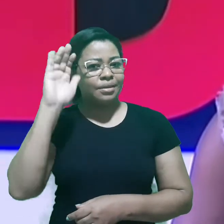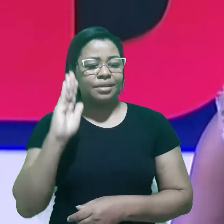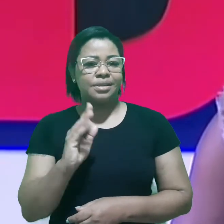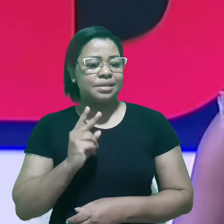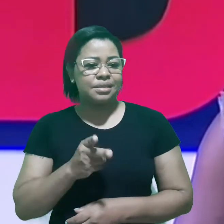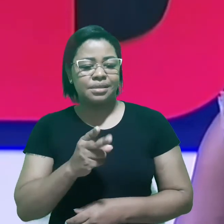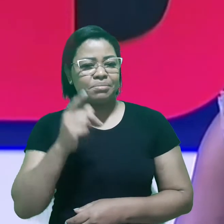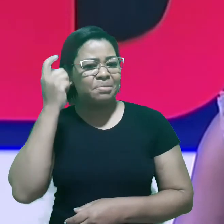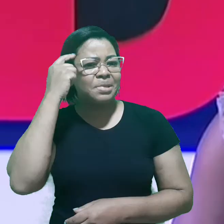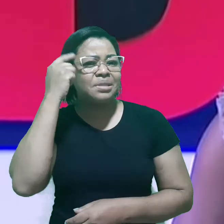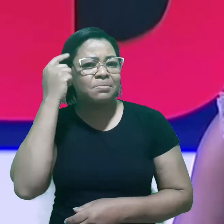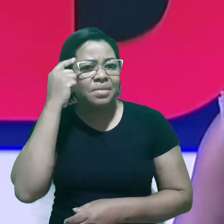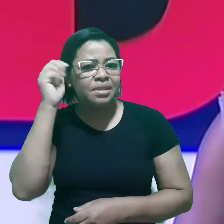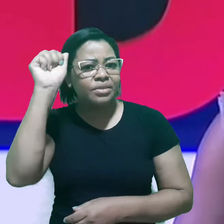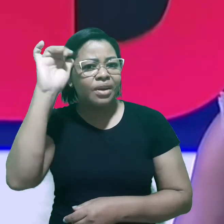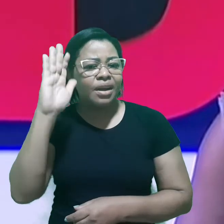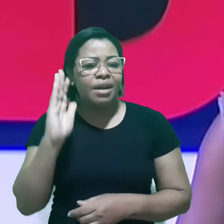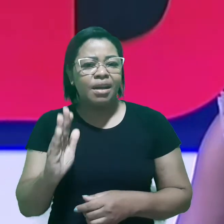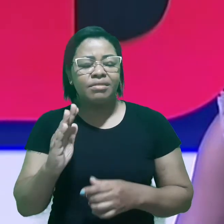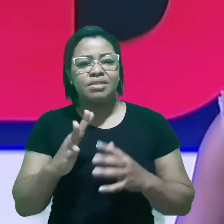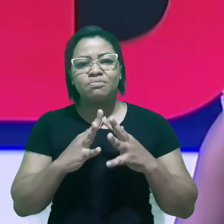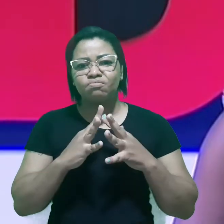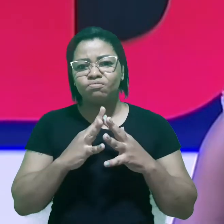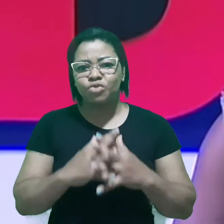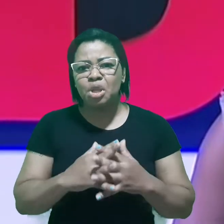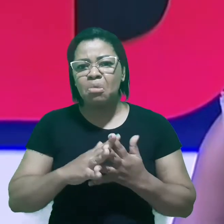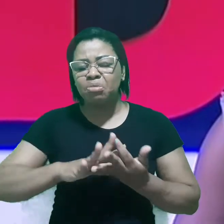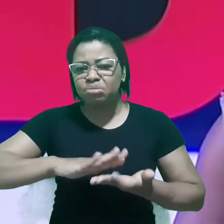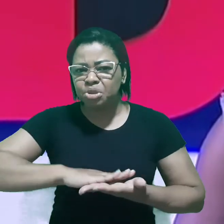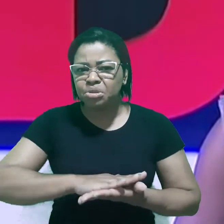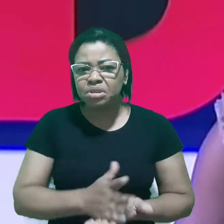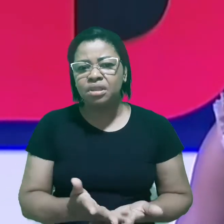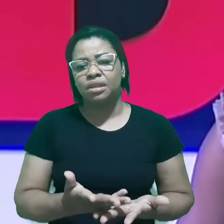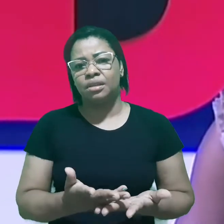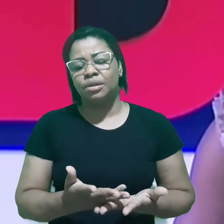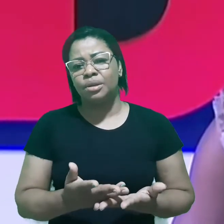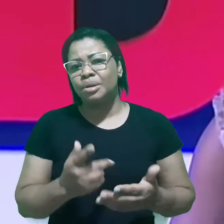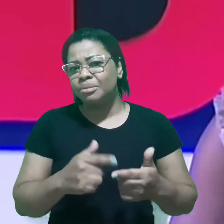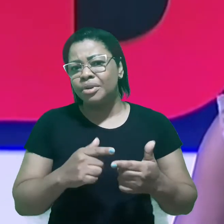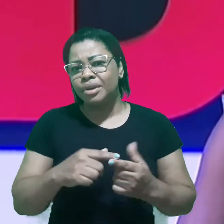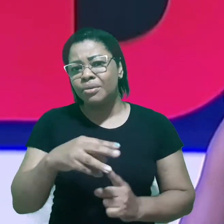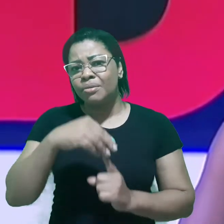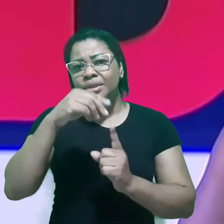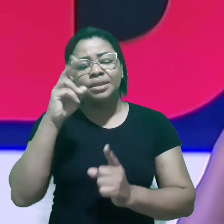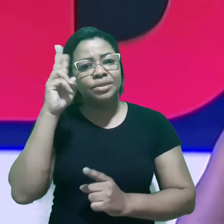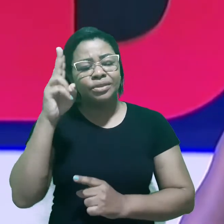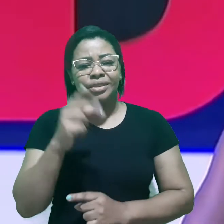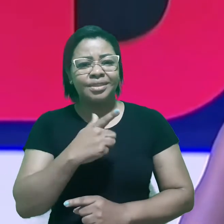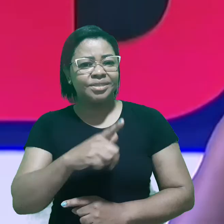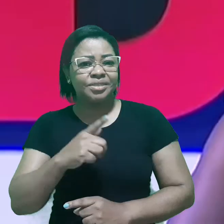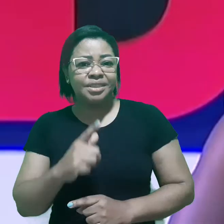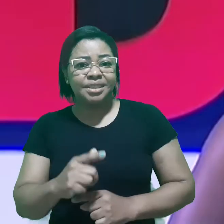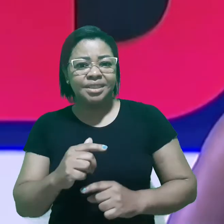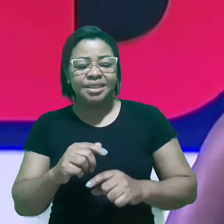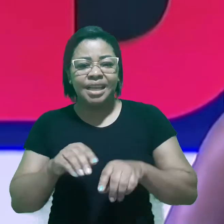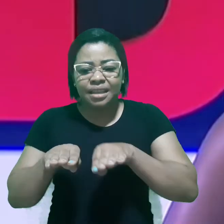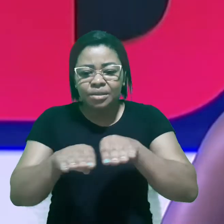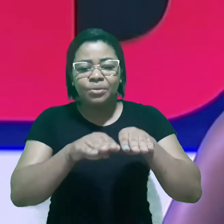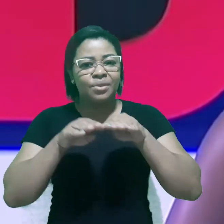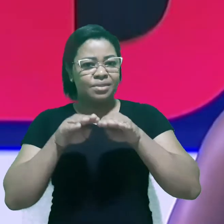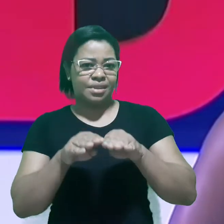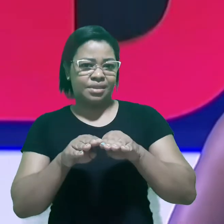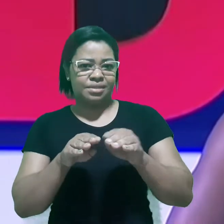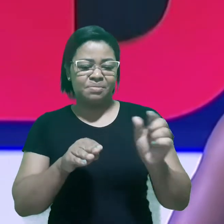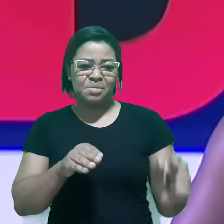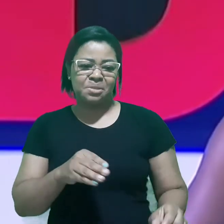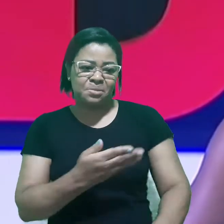única história não havia possibilidade dos africanos serem iguais a ela de jeito algum. Nenhuma possibilidade de sentimentos mais complexos do